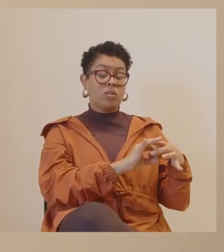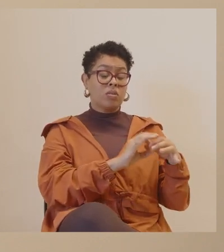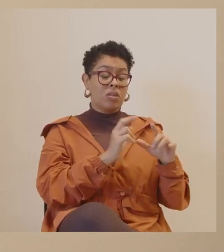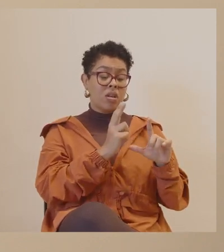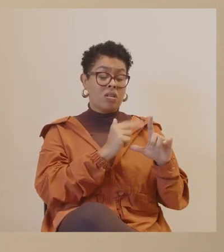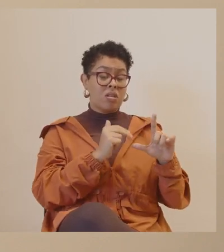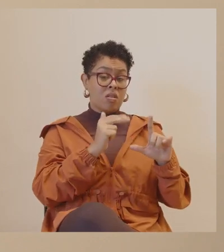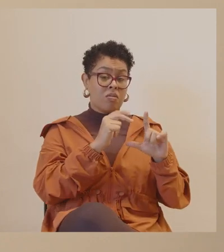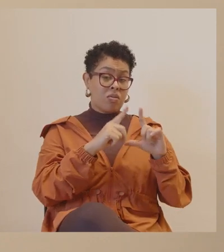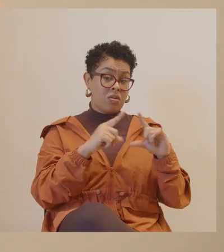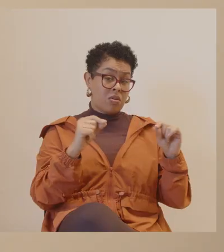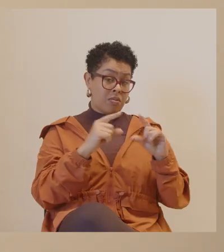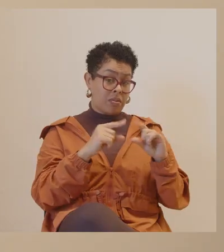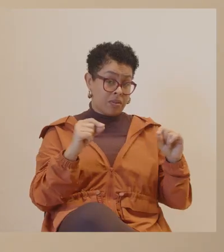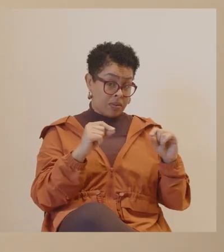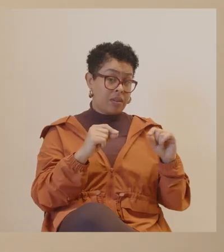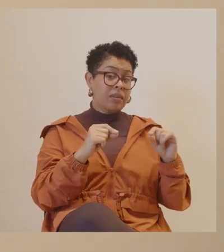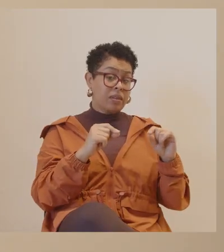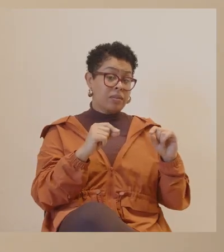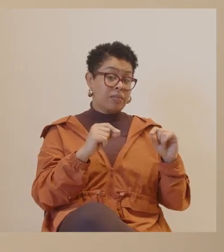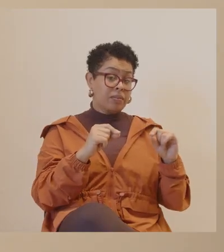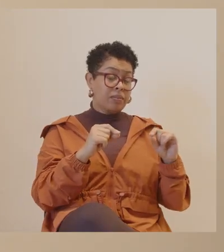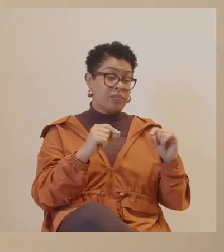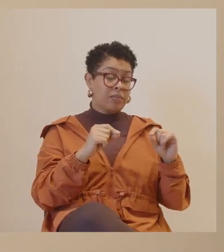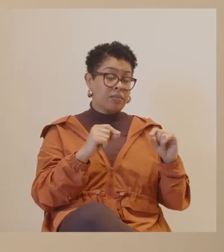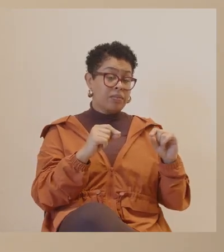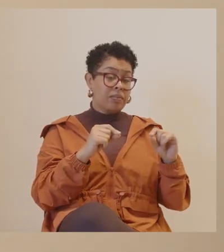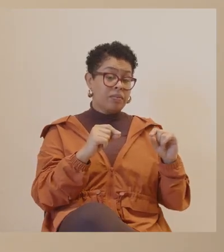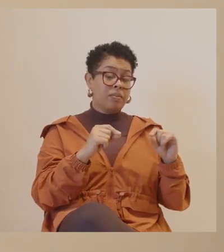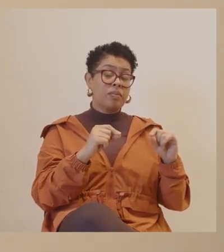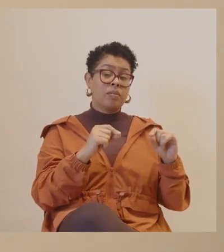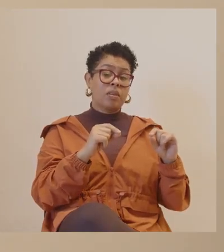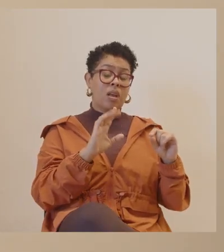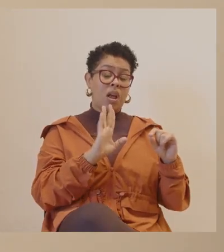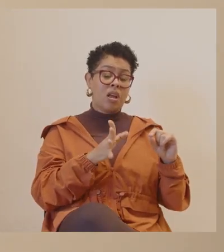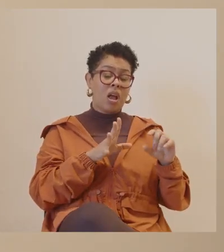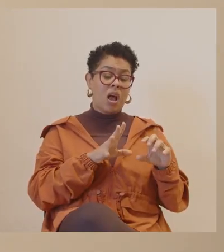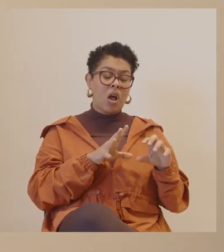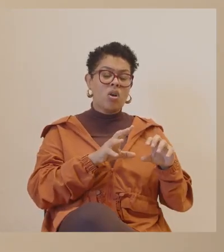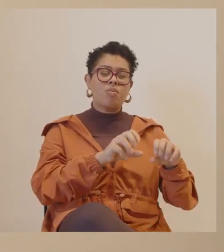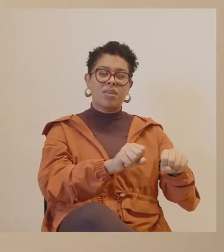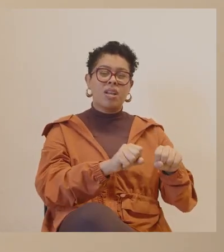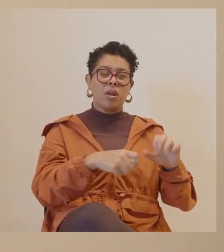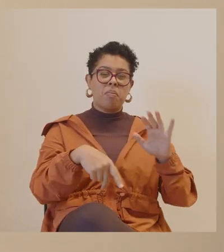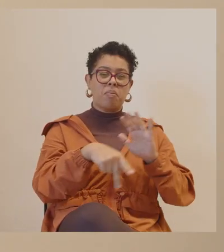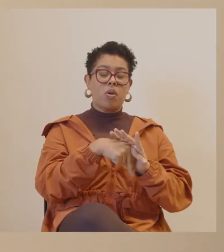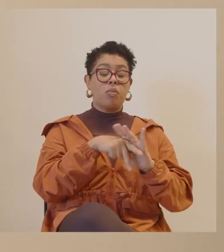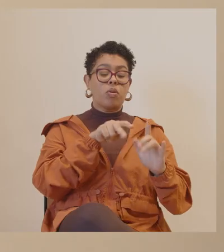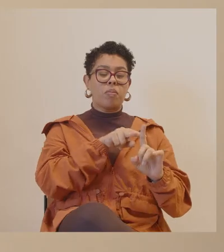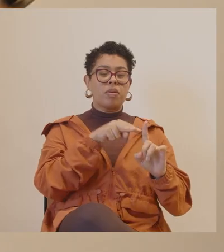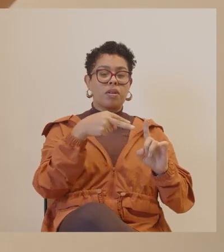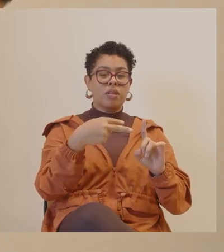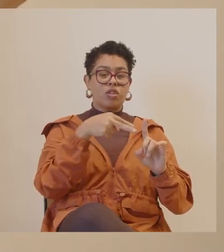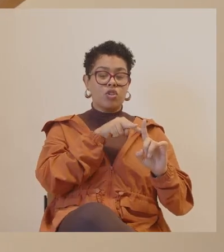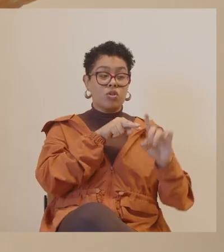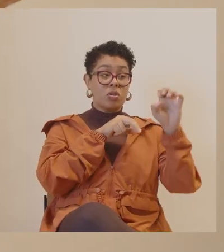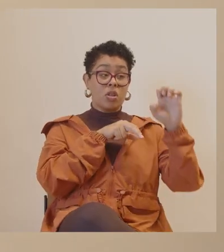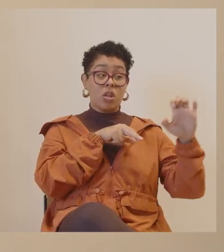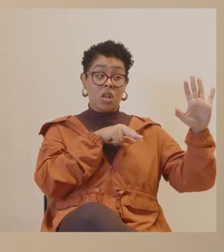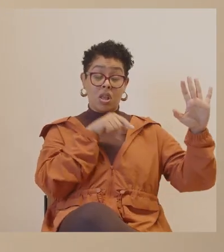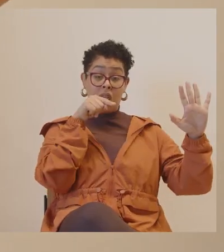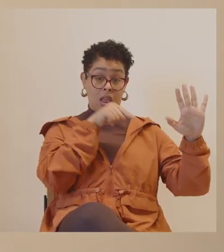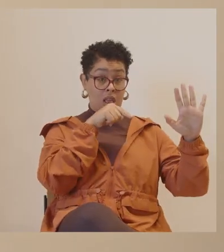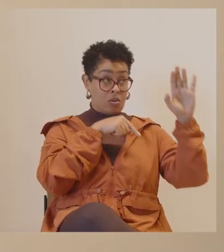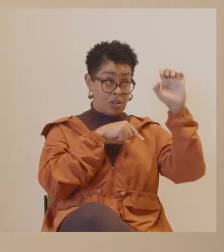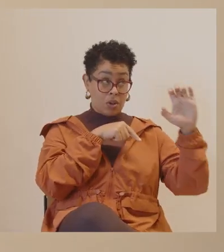da gravura japonesa sendo recepcionada, né, sendo apropriada por um olhar europeu, obviamente, né, porque são os europeus escrevendo